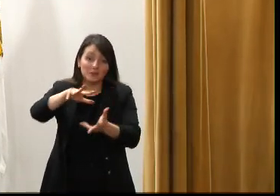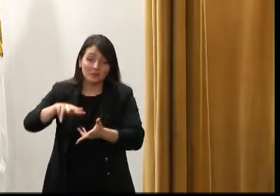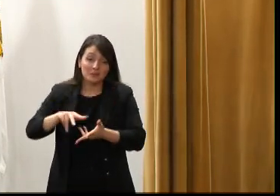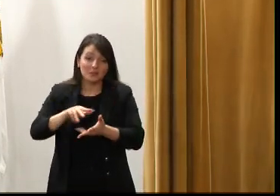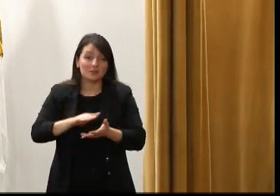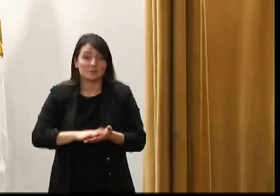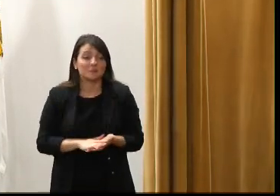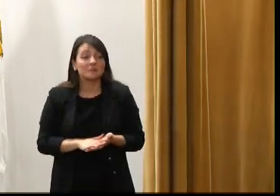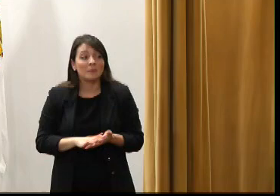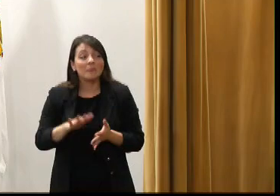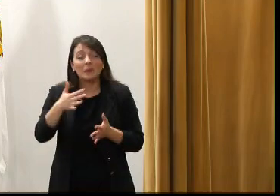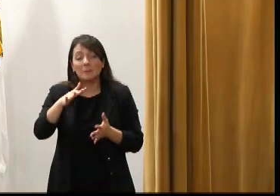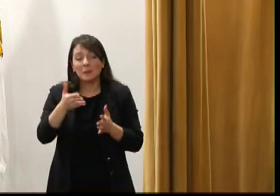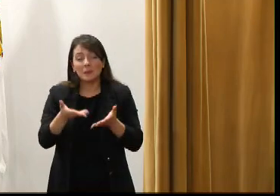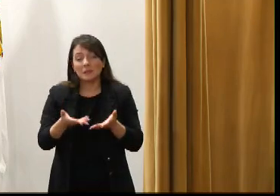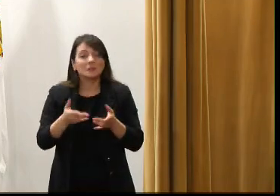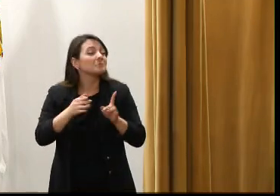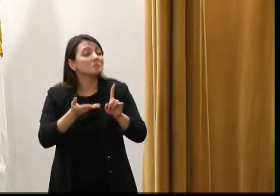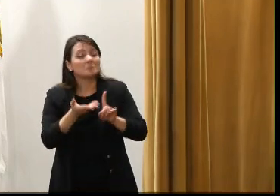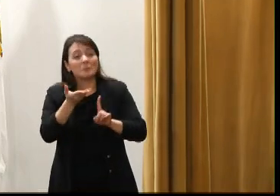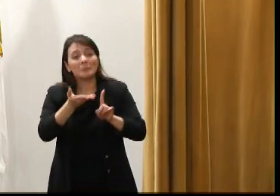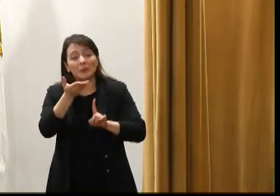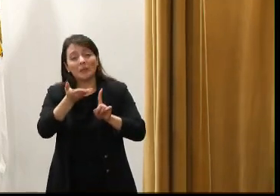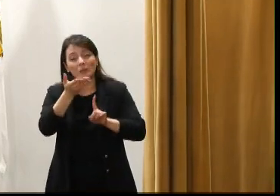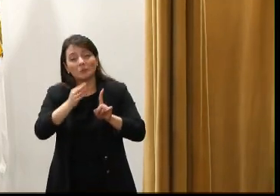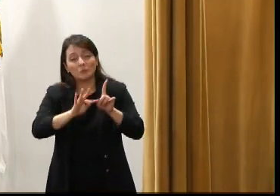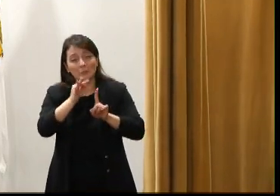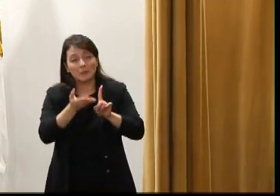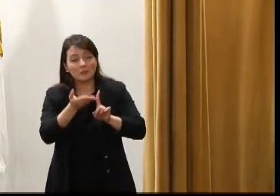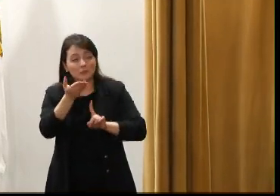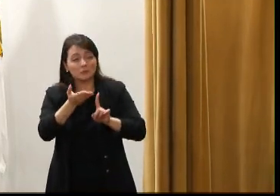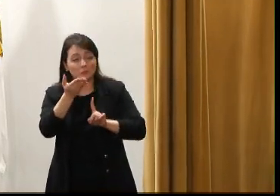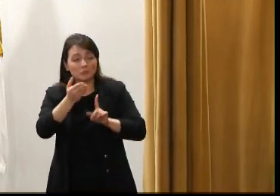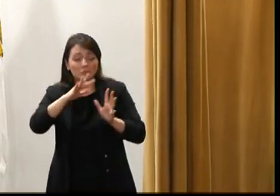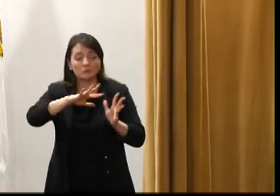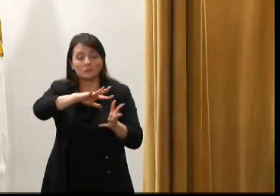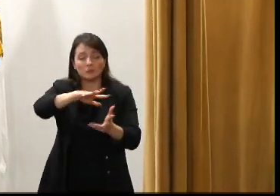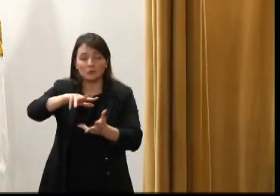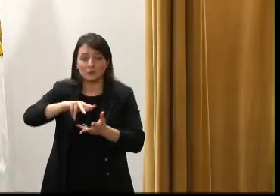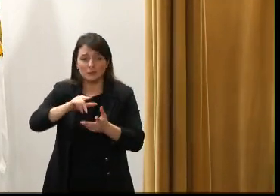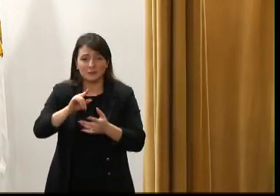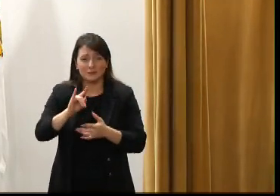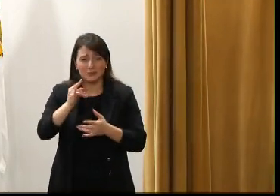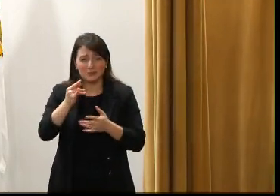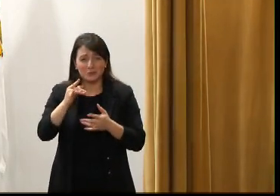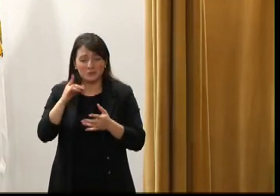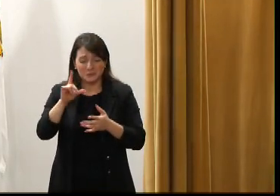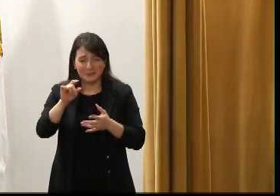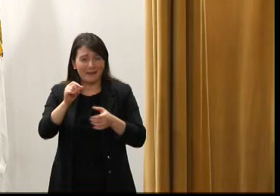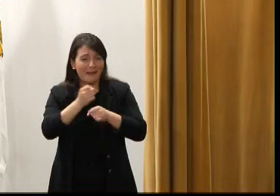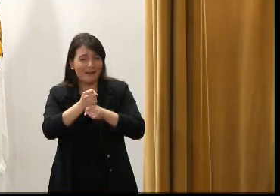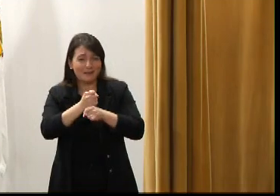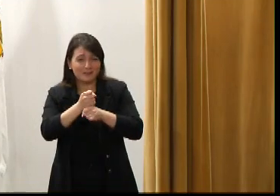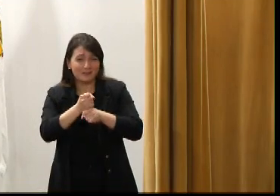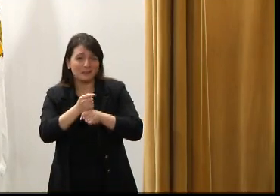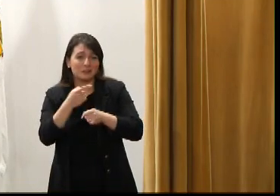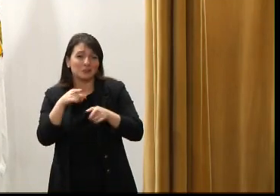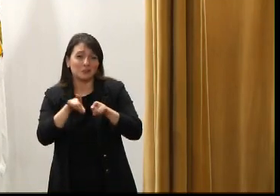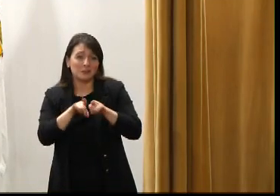média, ou o crescimento da temperatura média do planeta nas últimas décadas, nos últimos